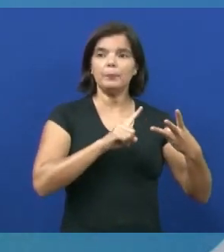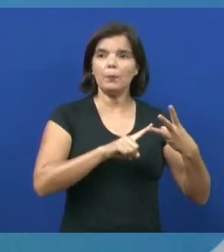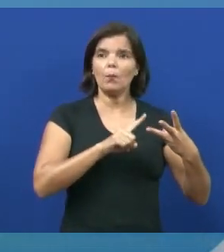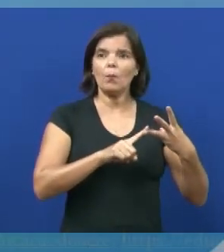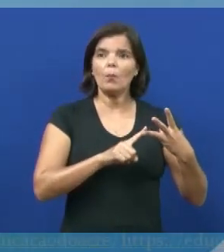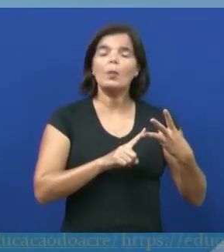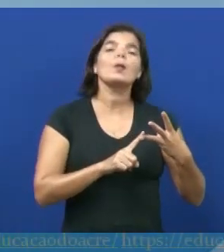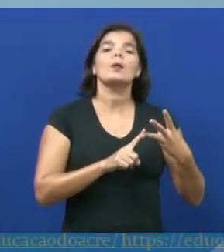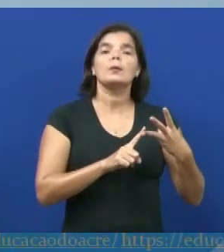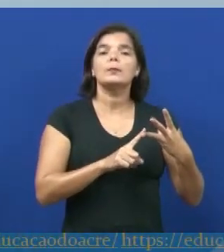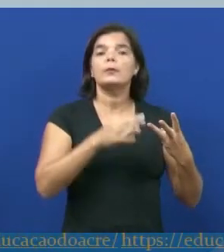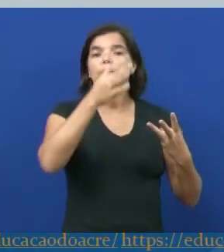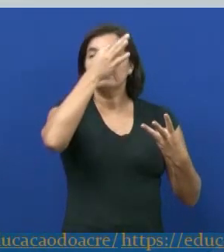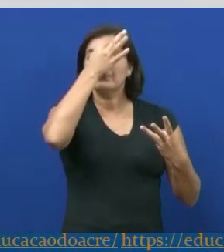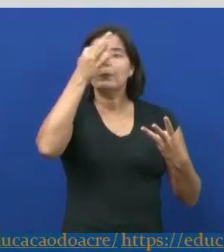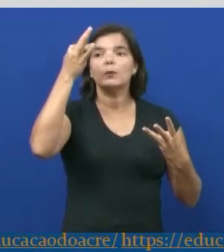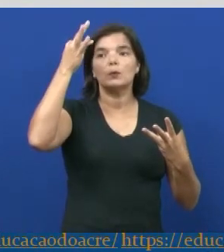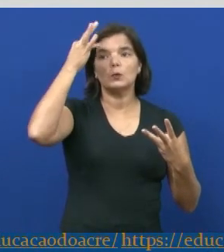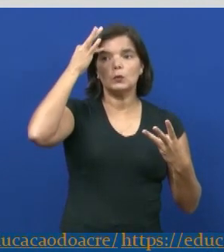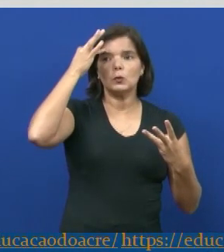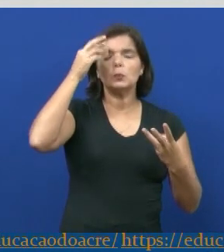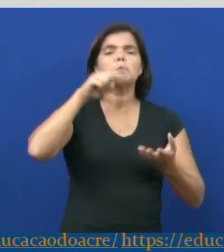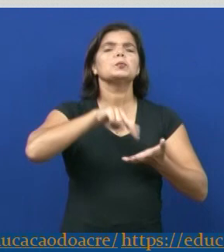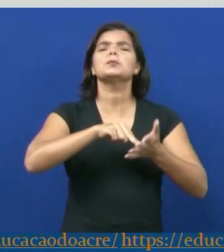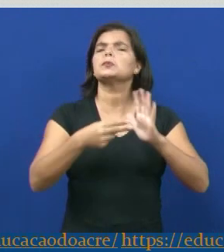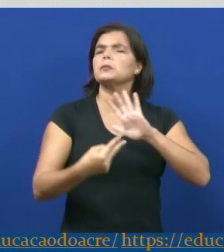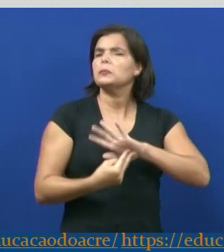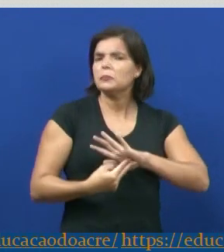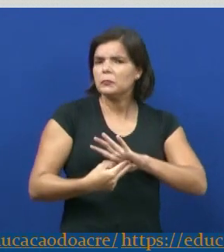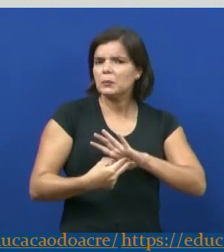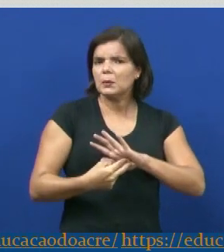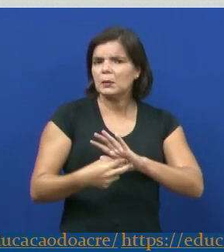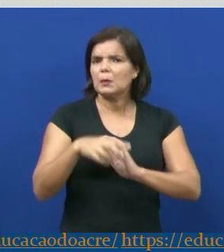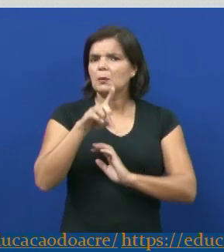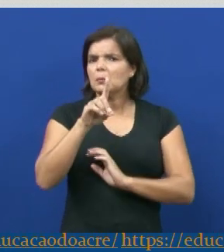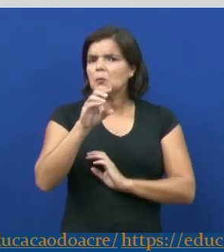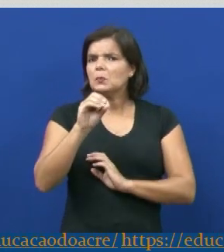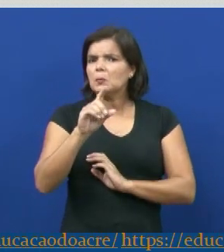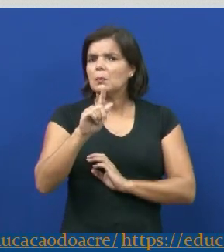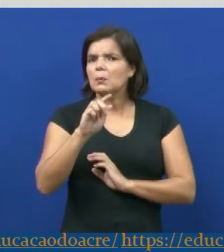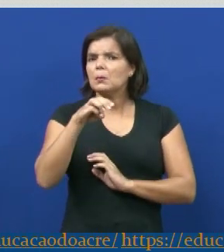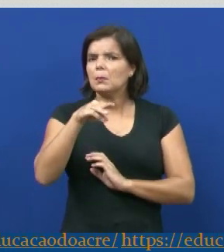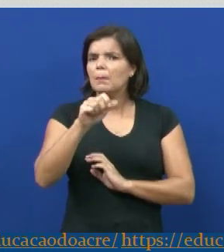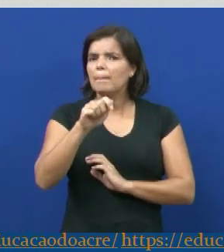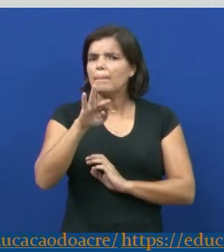o dogmatismo filosófico. O que seria o dogmatismo filosófico?